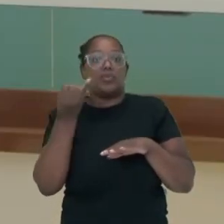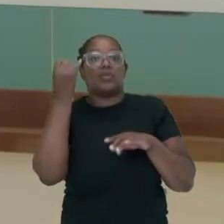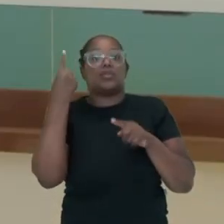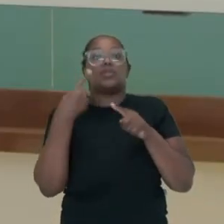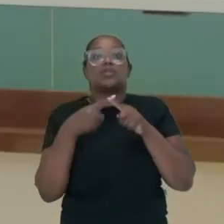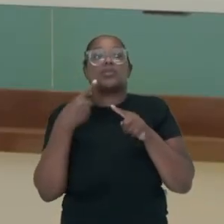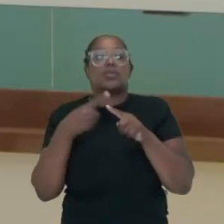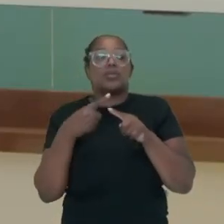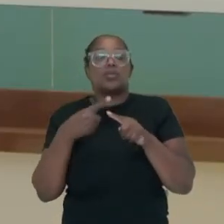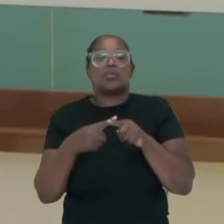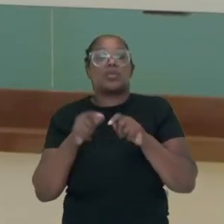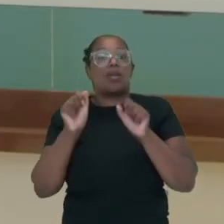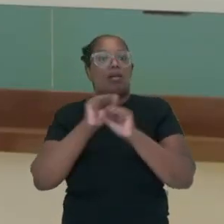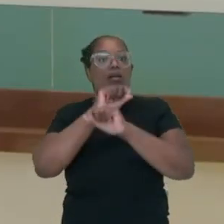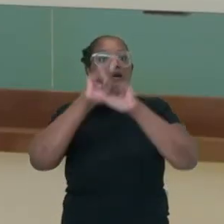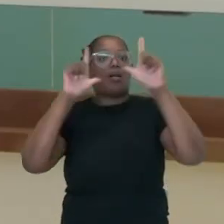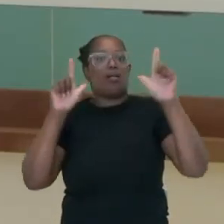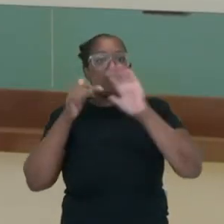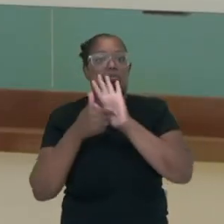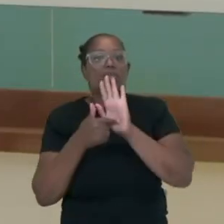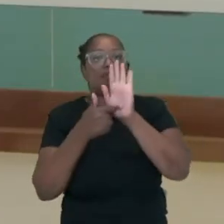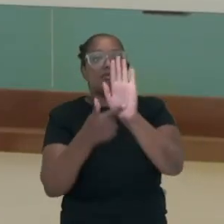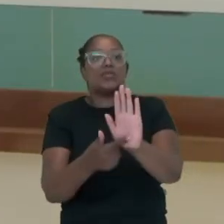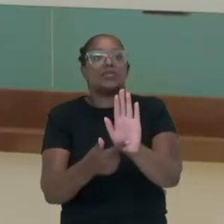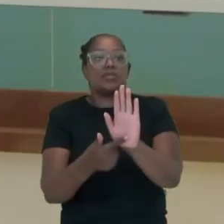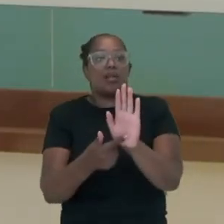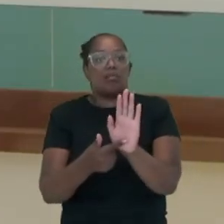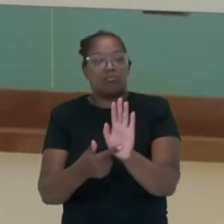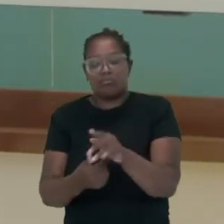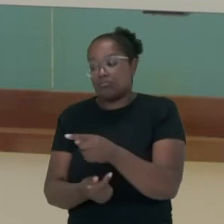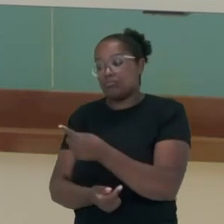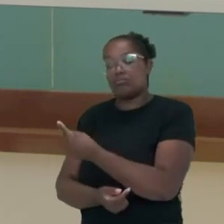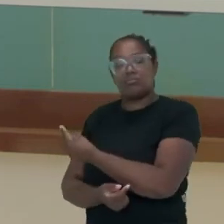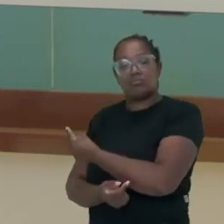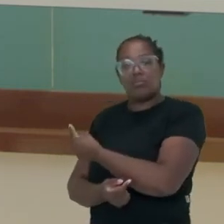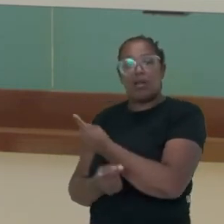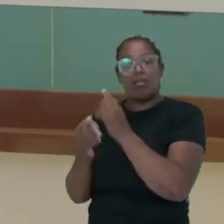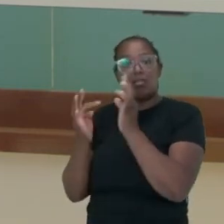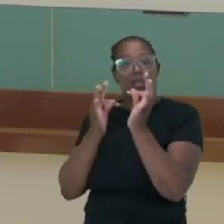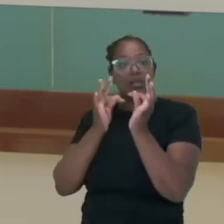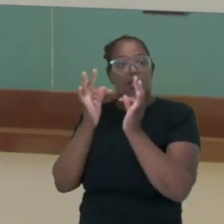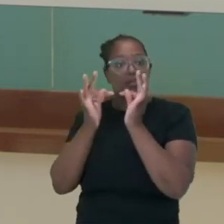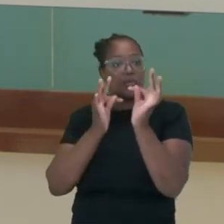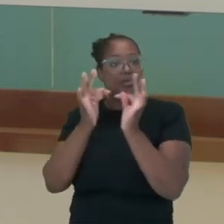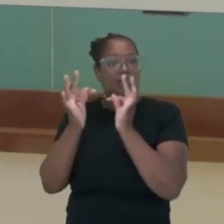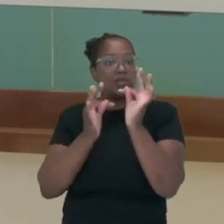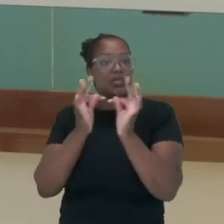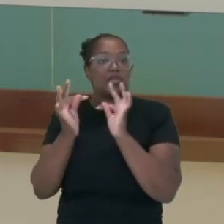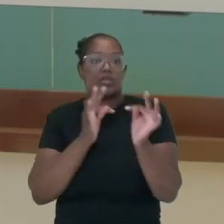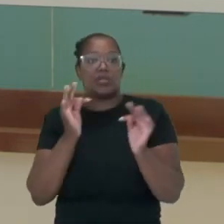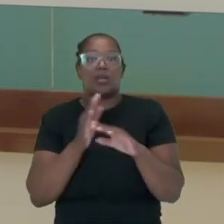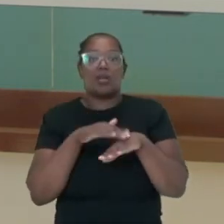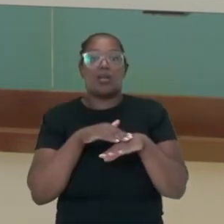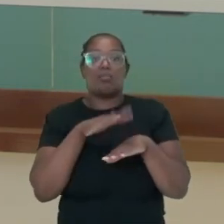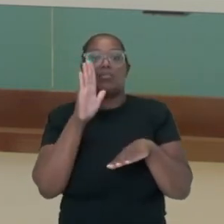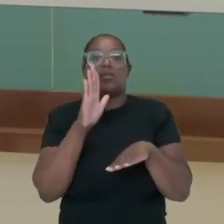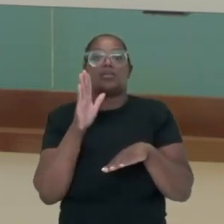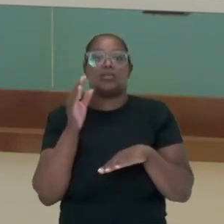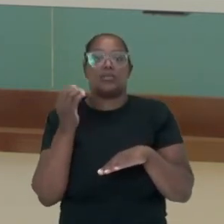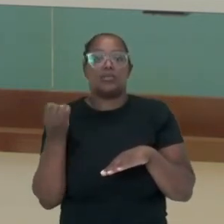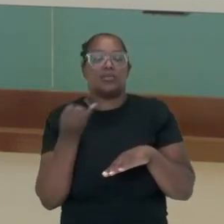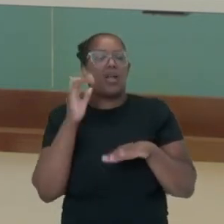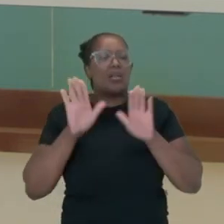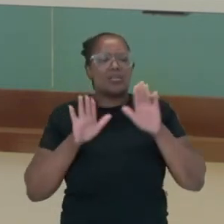deu, claro, para mostrar o avanço tecnológico que cada uma das potências tinha. Então, cada vez que a gente olha na